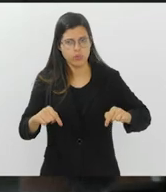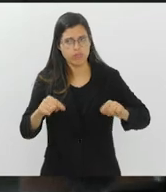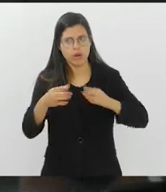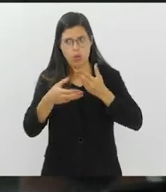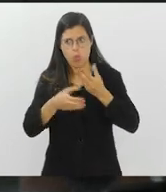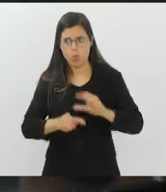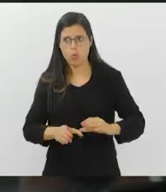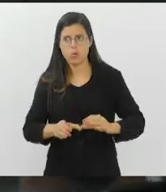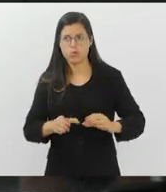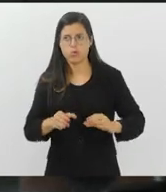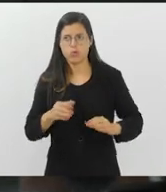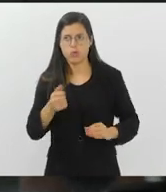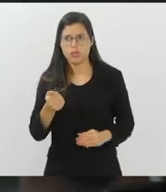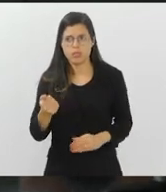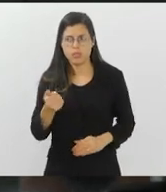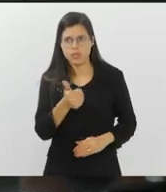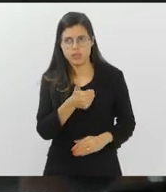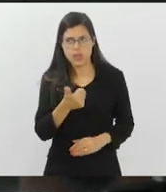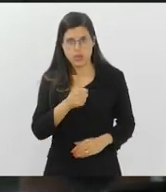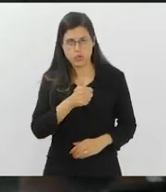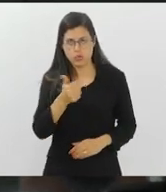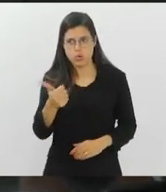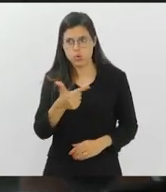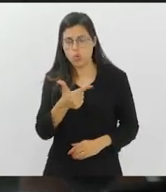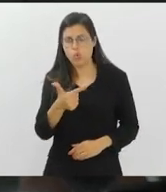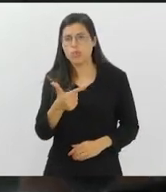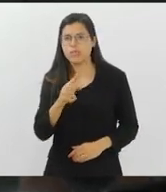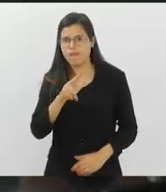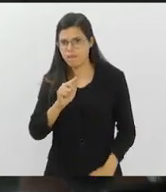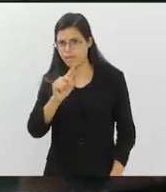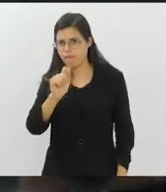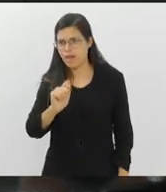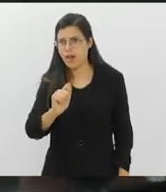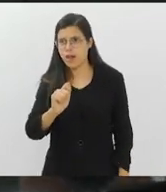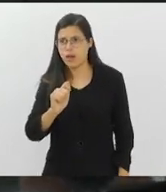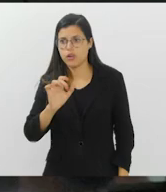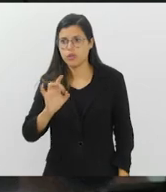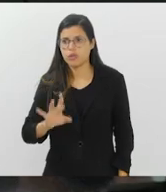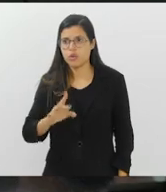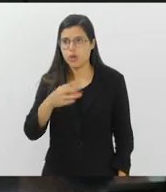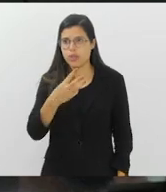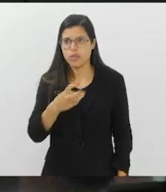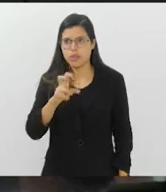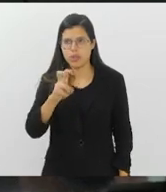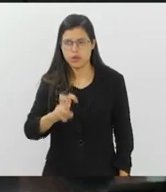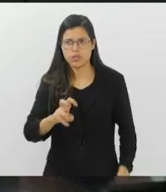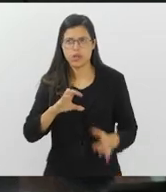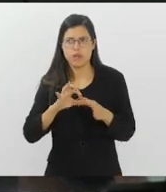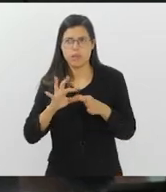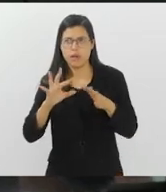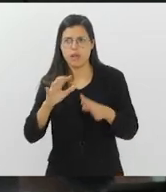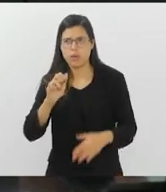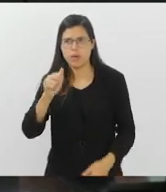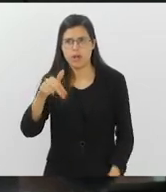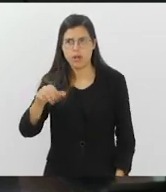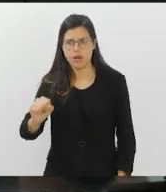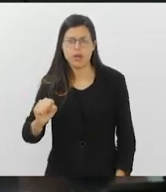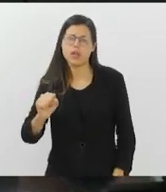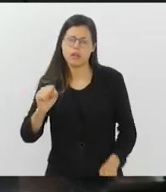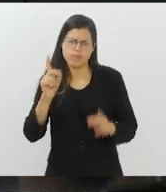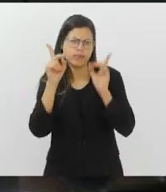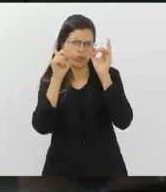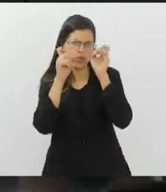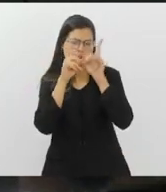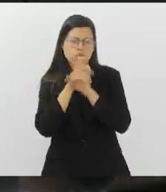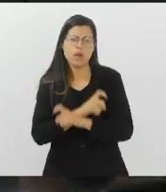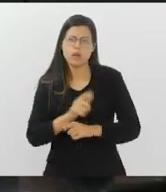estejamos quase 112 vagas, na verdade, em aberto, apenas 35 foram liberadas para a agência. Então, é um dificultador. O que é que